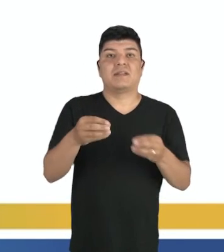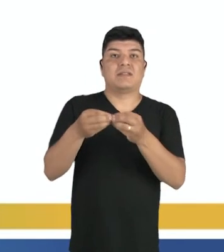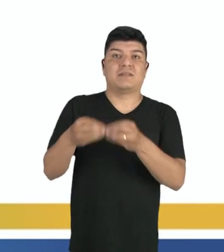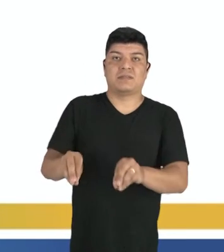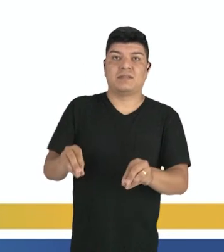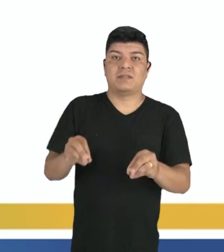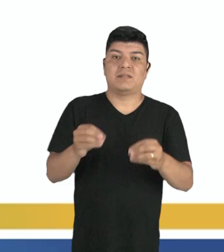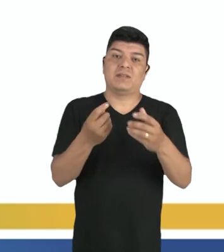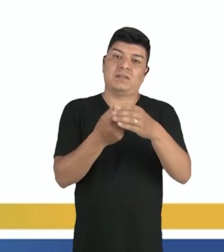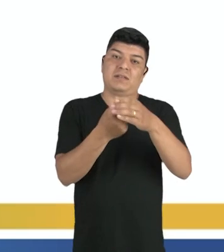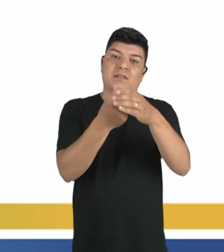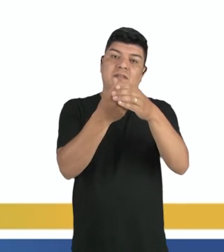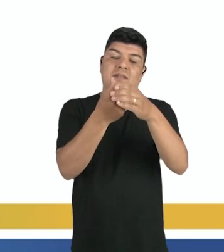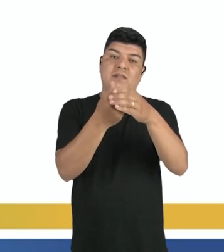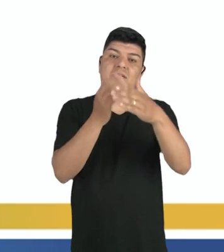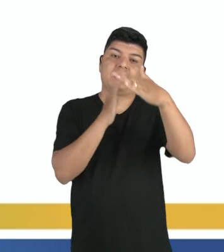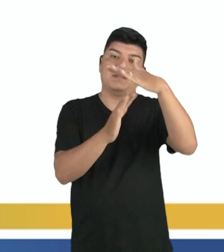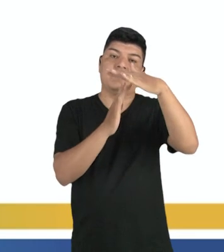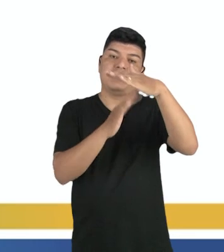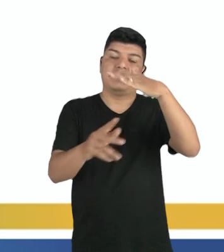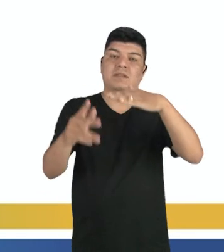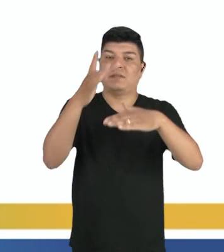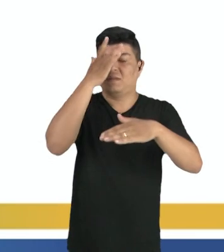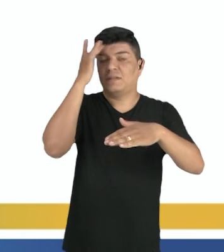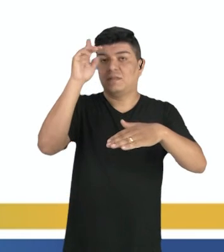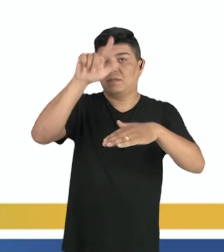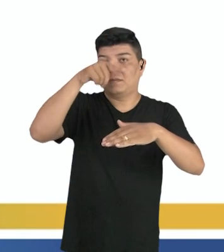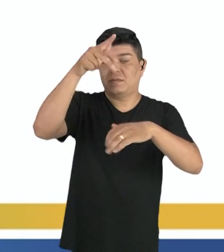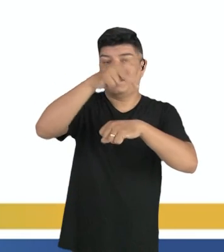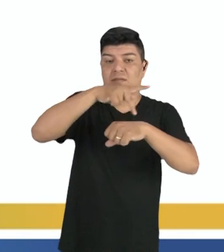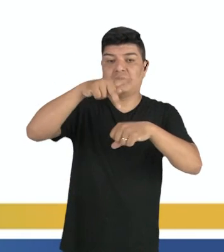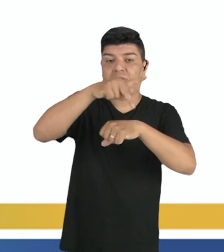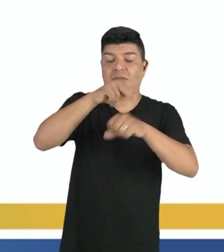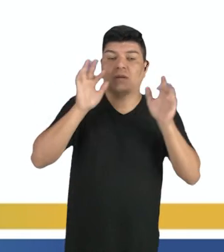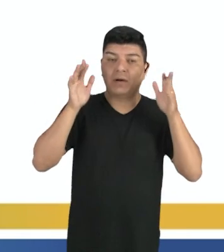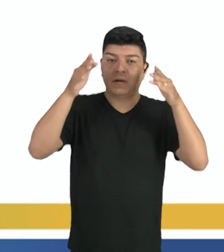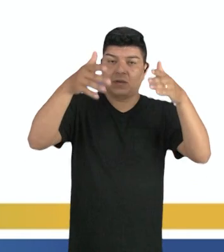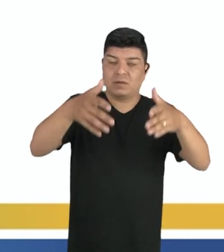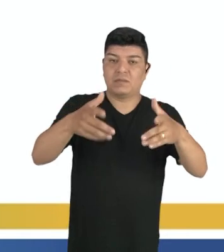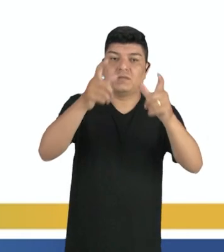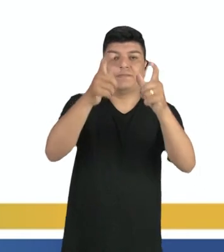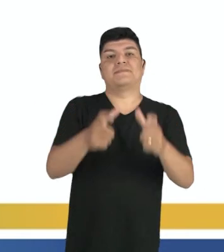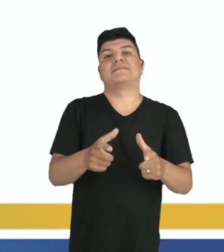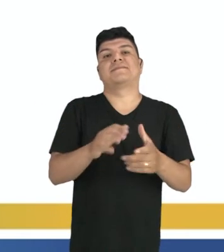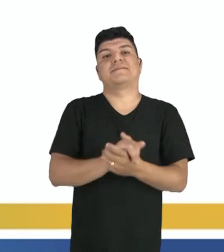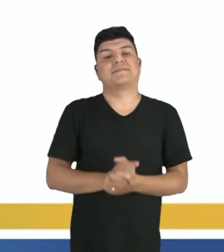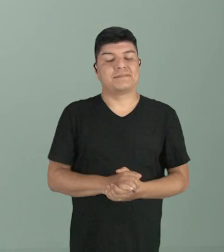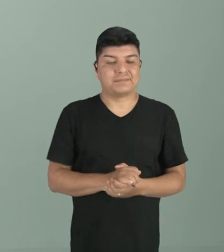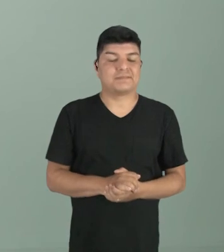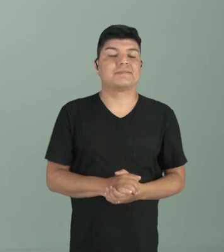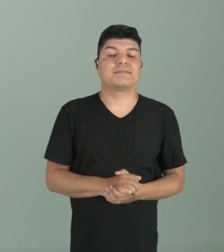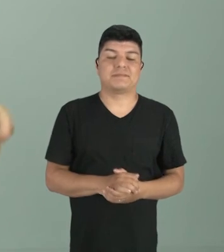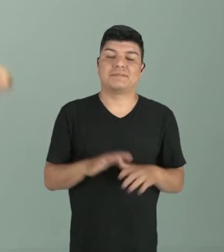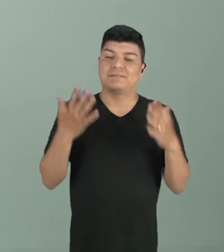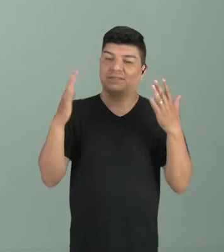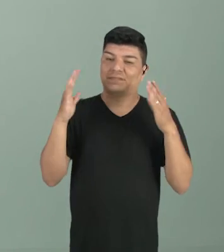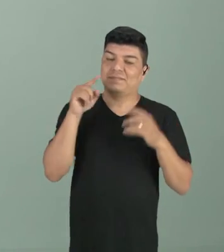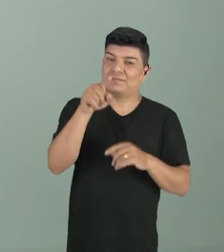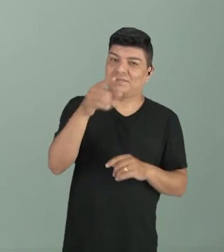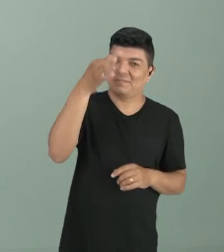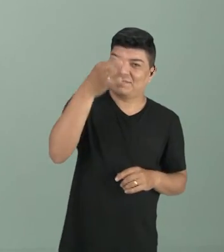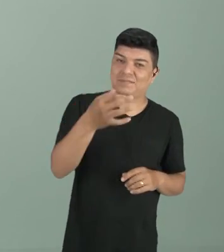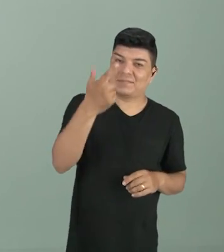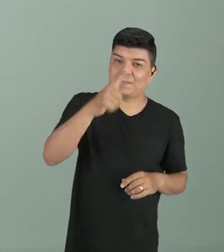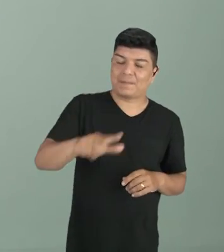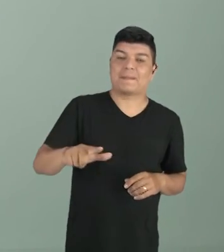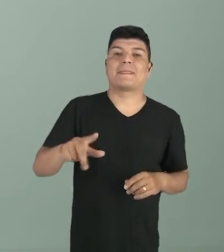consequente acumulação de capital e a imigração estrangeira que se dirigiu para esta região. Muito bem, parabéns a você